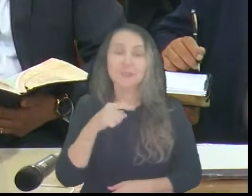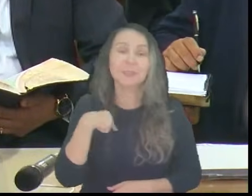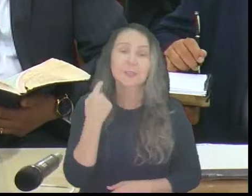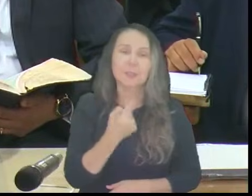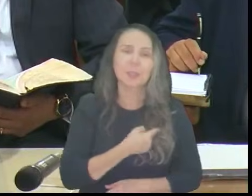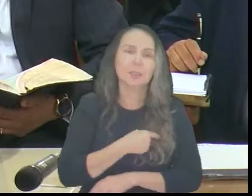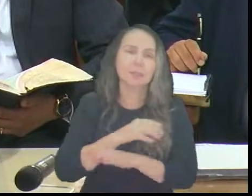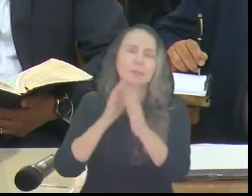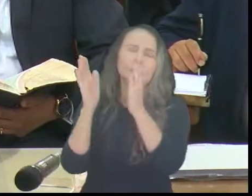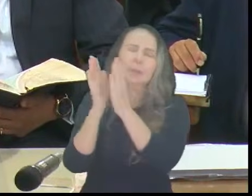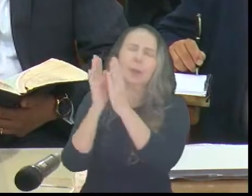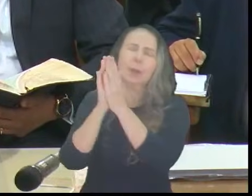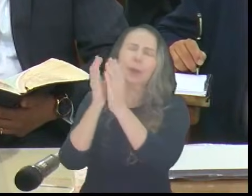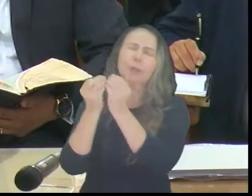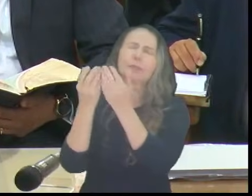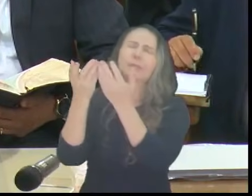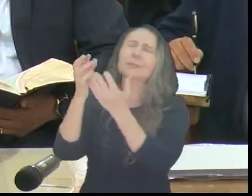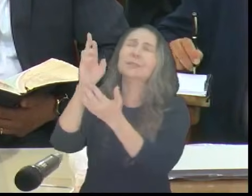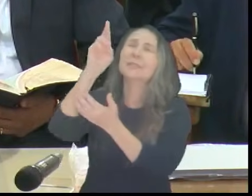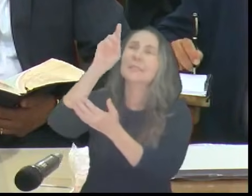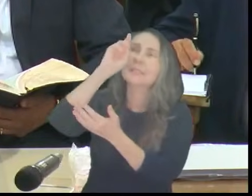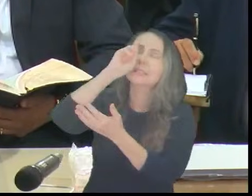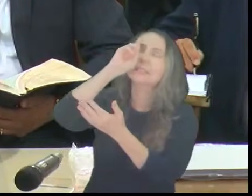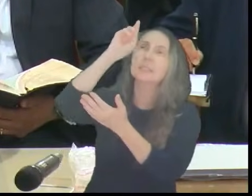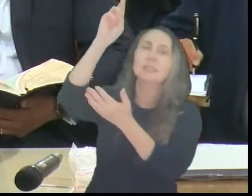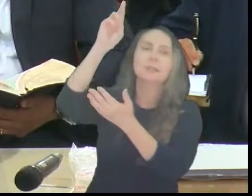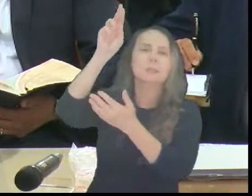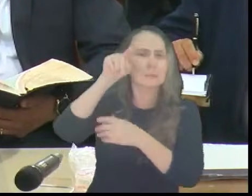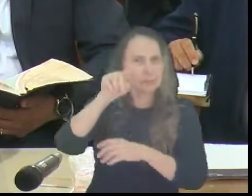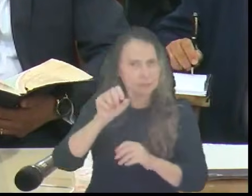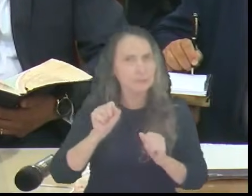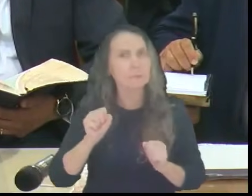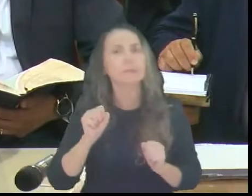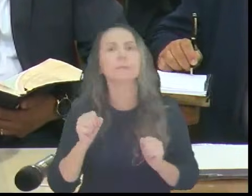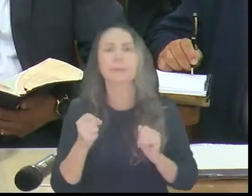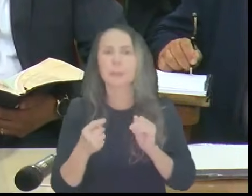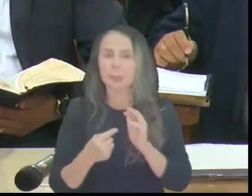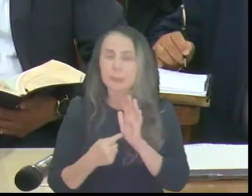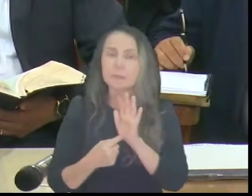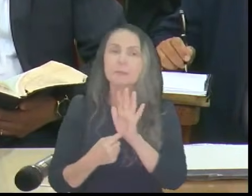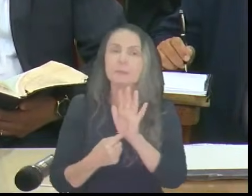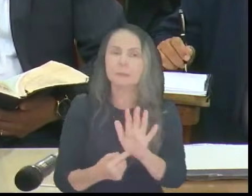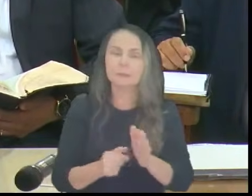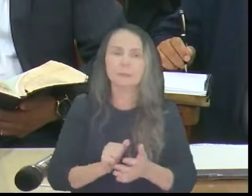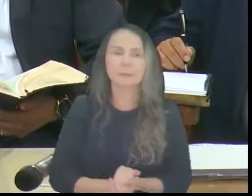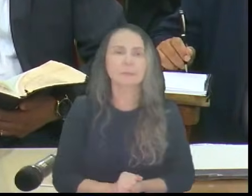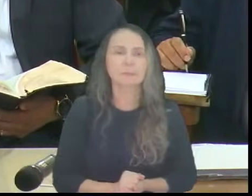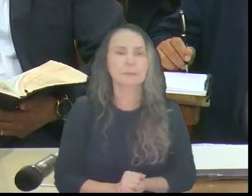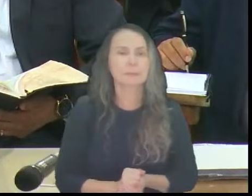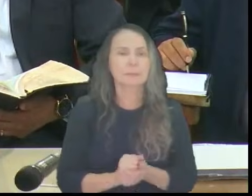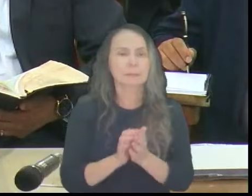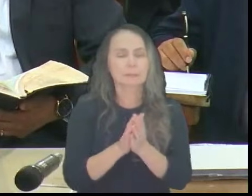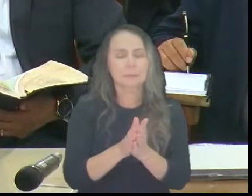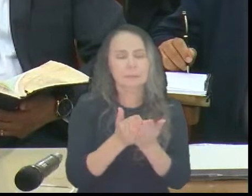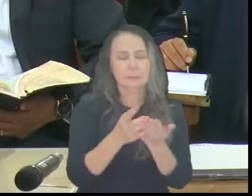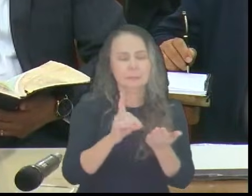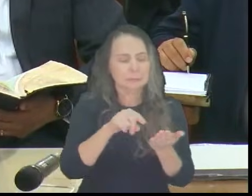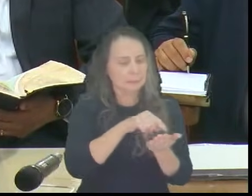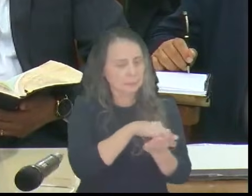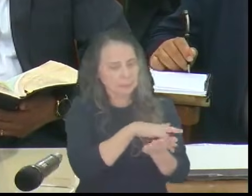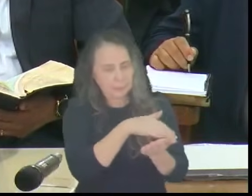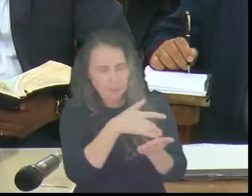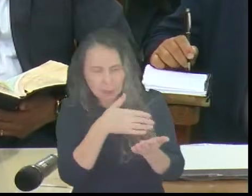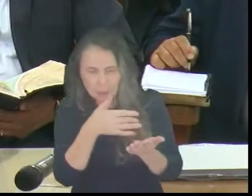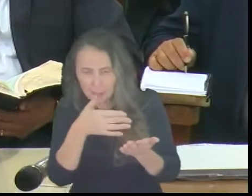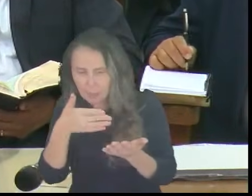Ao Senhor. Você pode ajudar as pessoas mostrando na Bíblia. Em nenhum lugar da Bíblia se ora a Abraão,